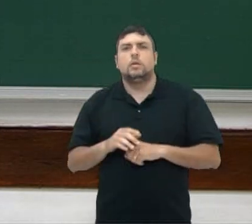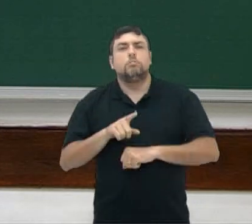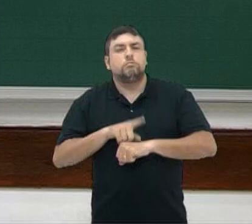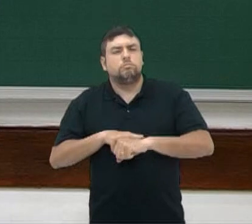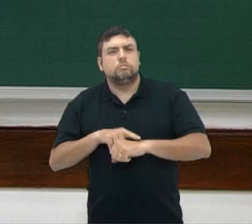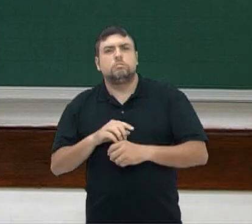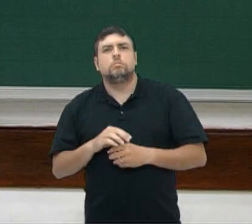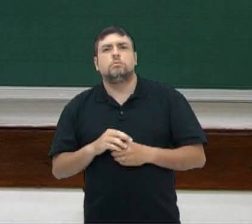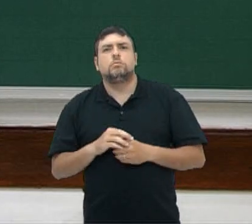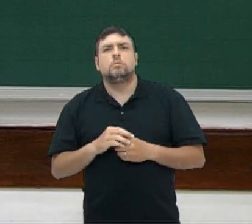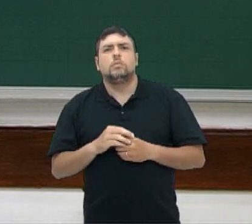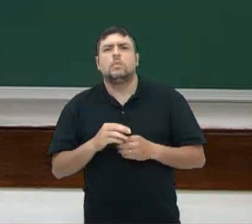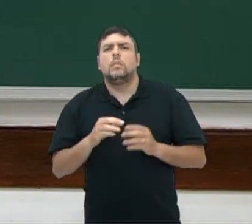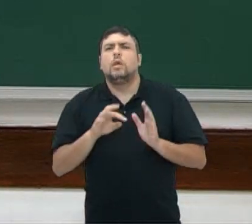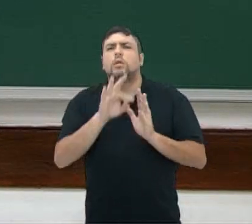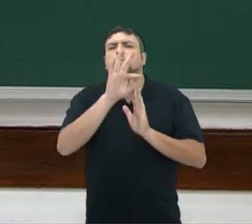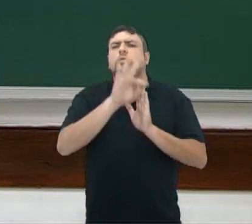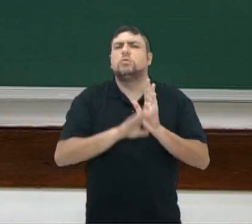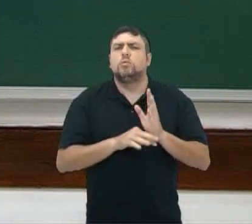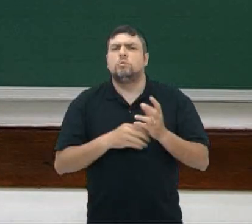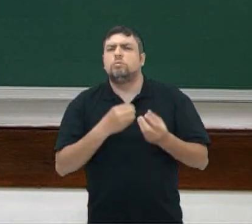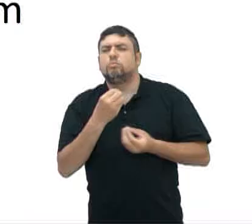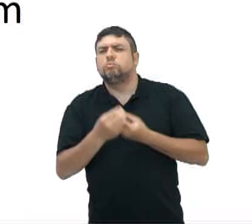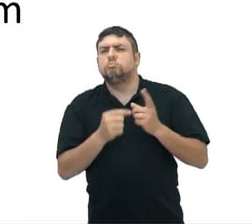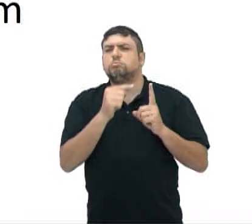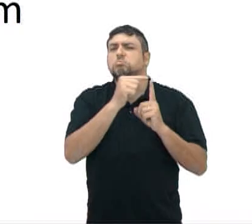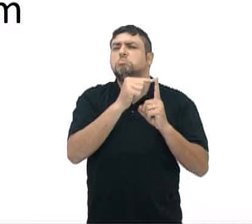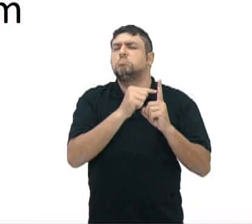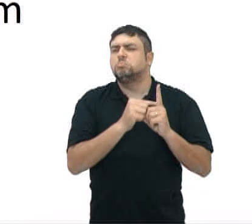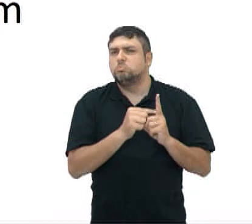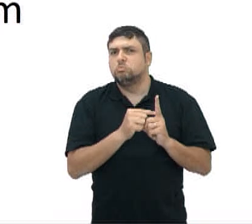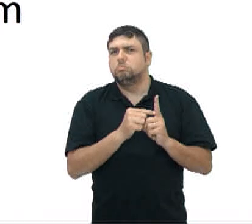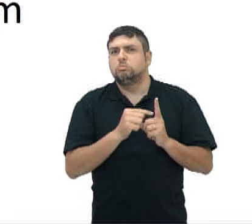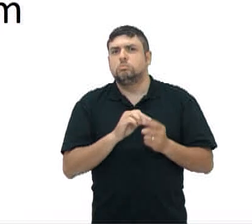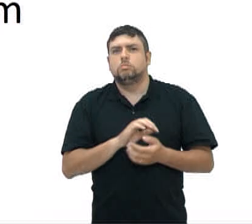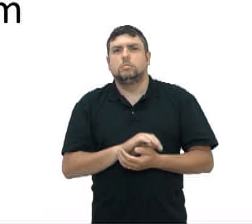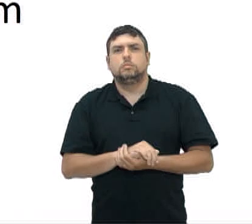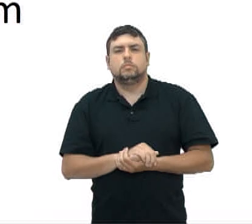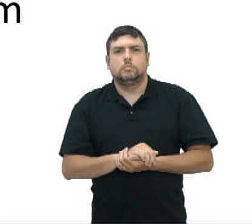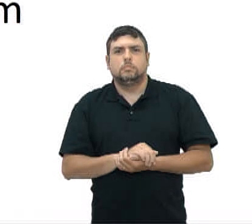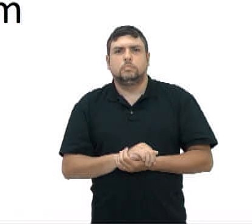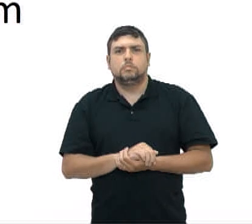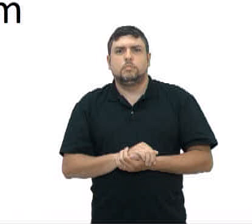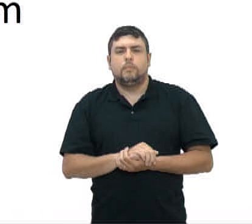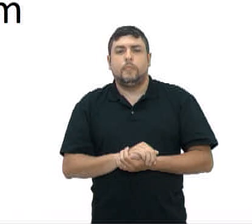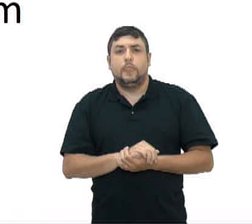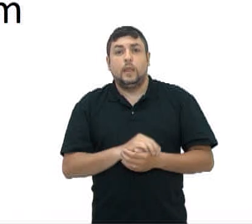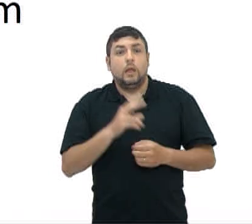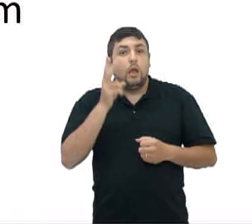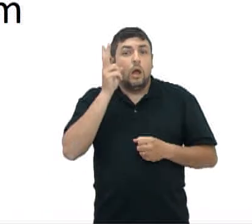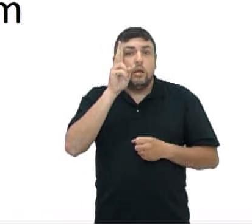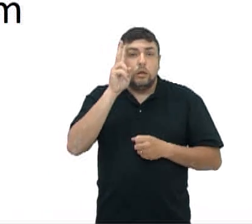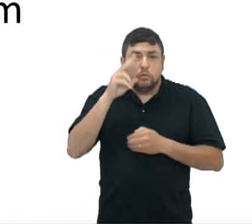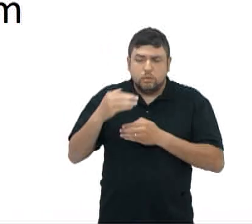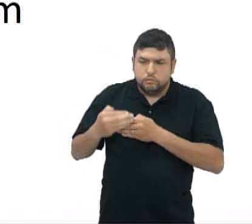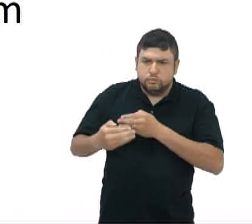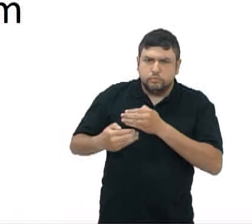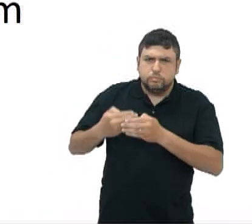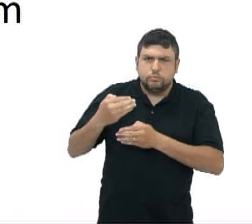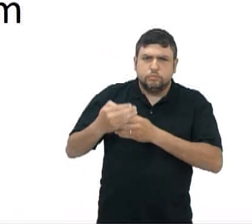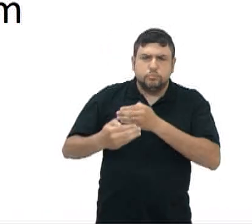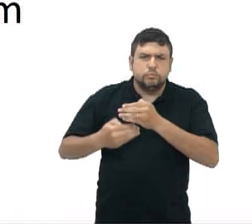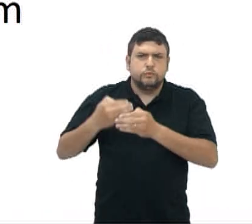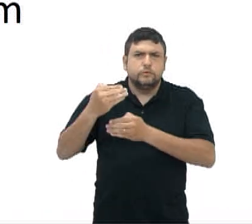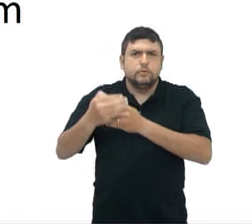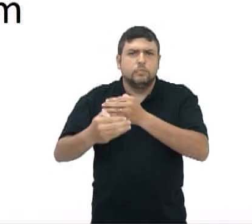você classificaria esse texto? Né? Que tipo de texto é? Nesse trecho ali, ao longo da história e em todas as épocas,